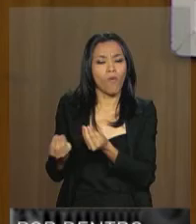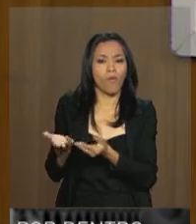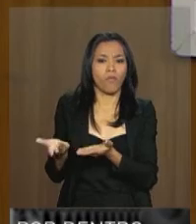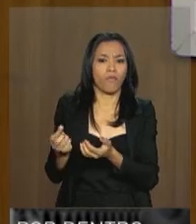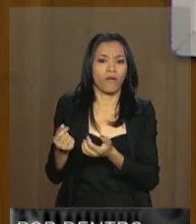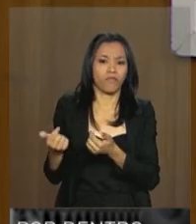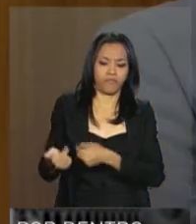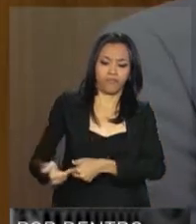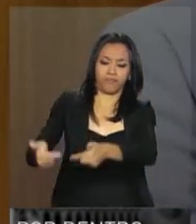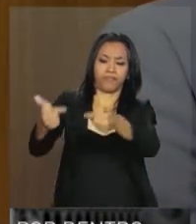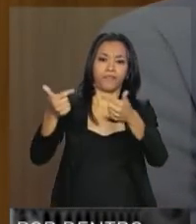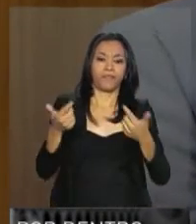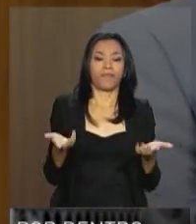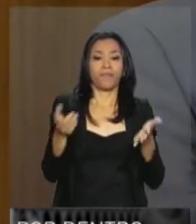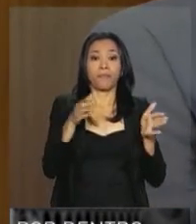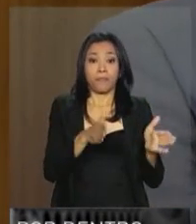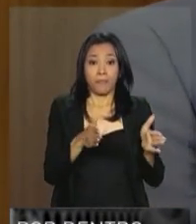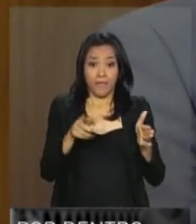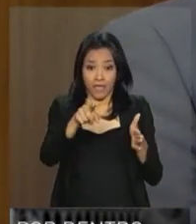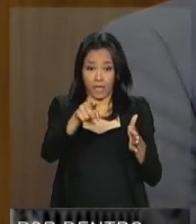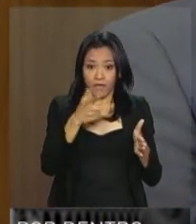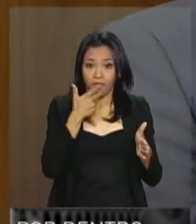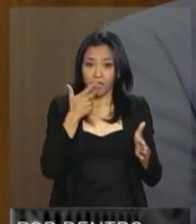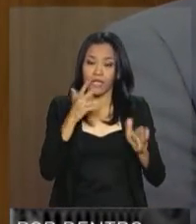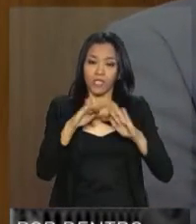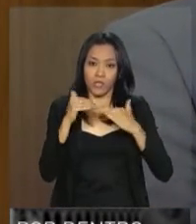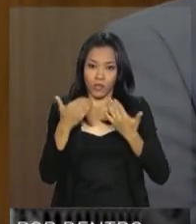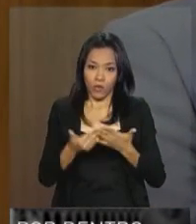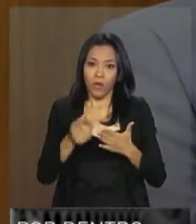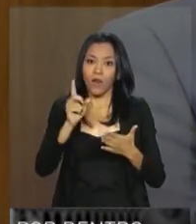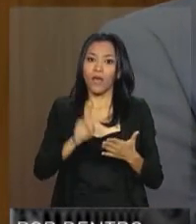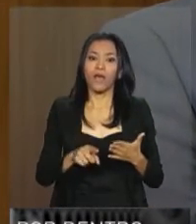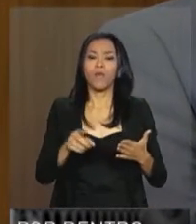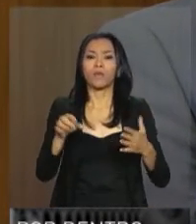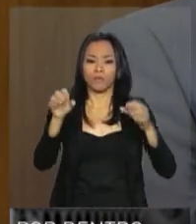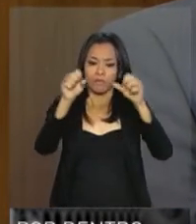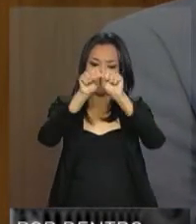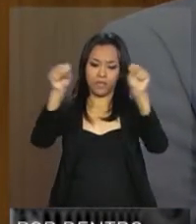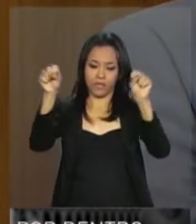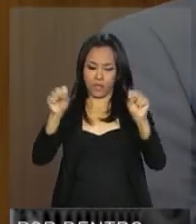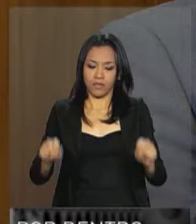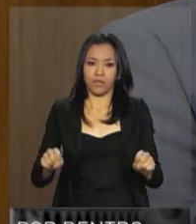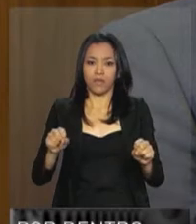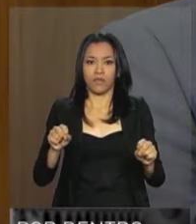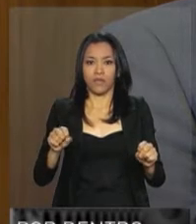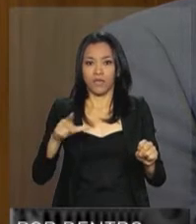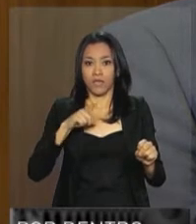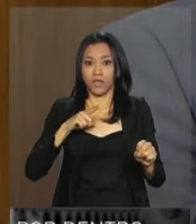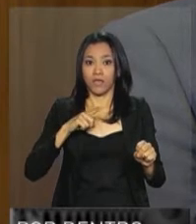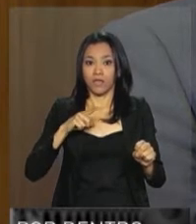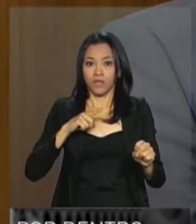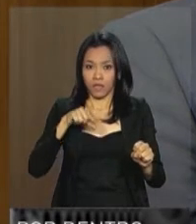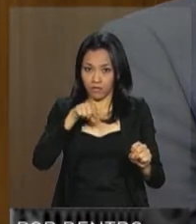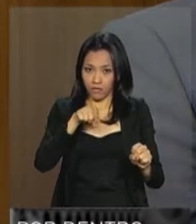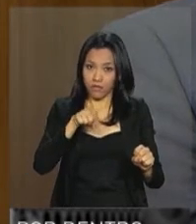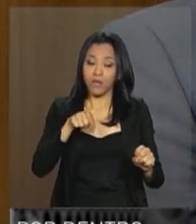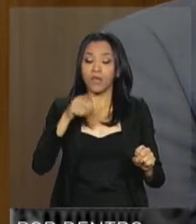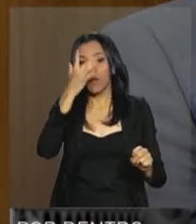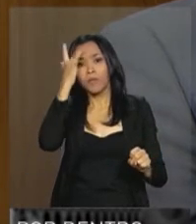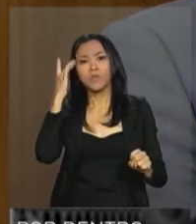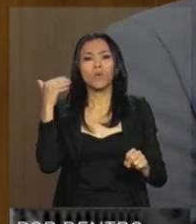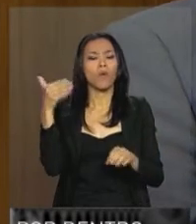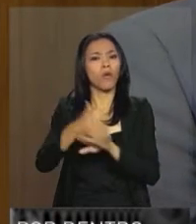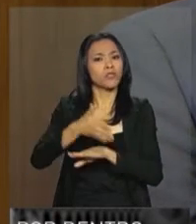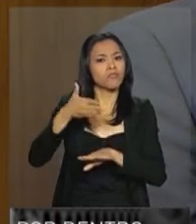a escola do trabalhador é uma plataforma digital aonde nós disponibilizamos para o trabalhador hoje